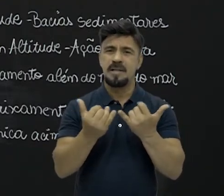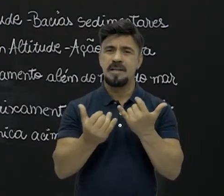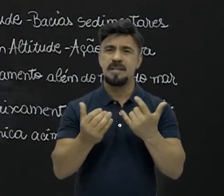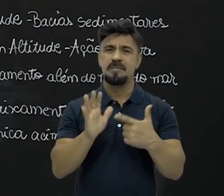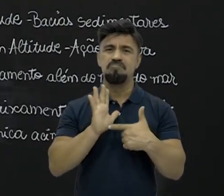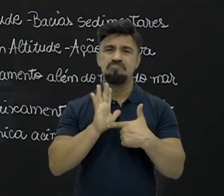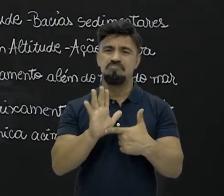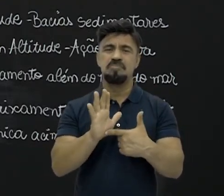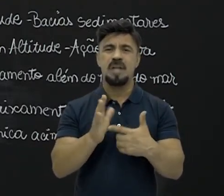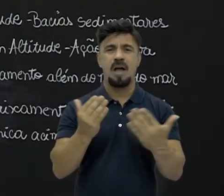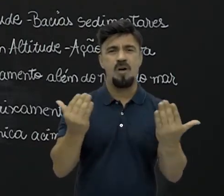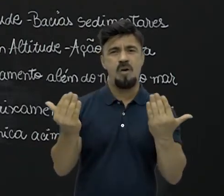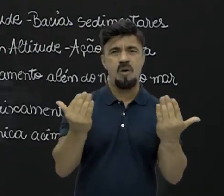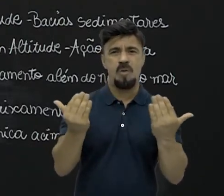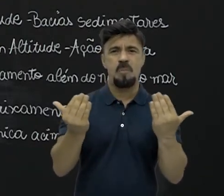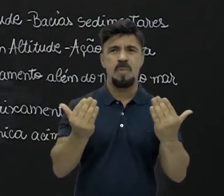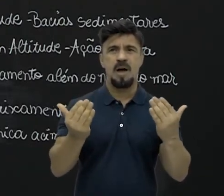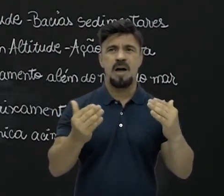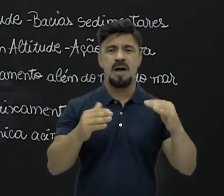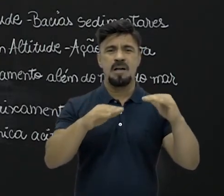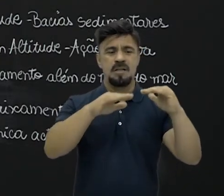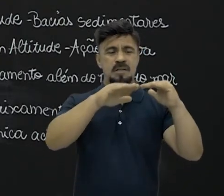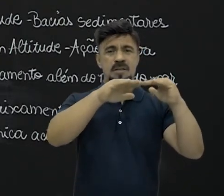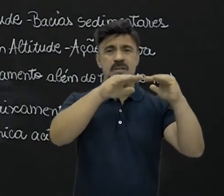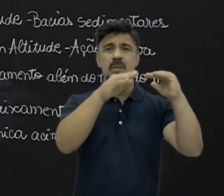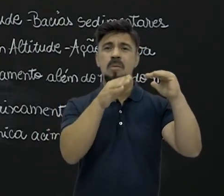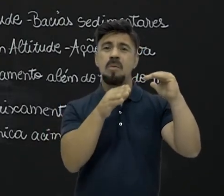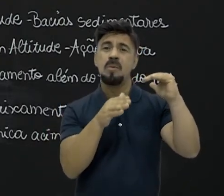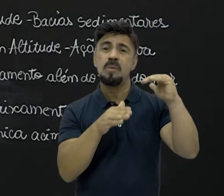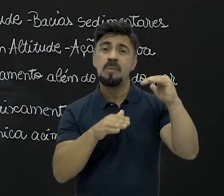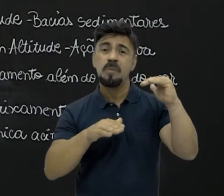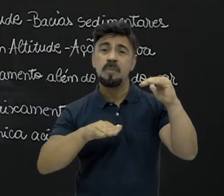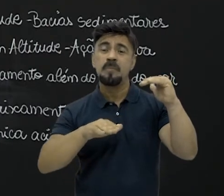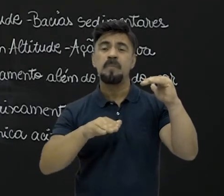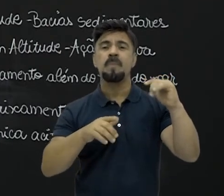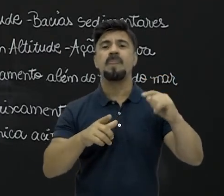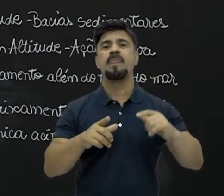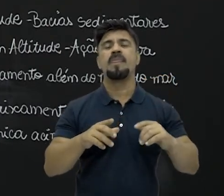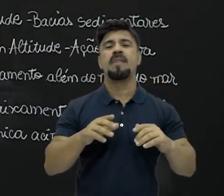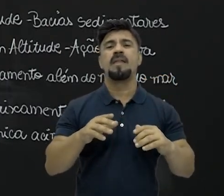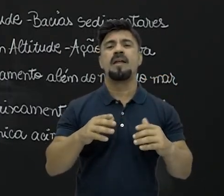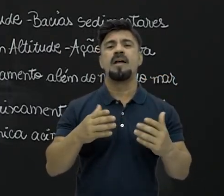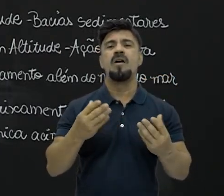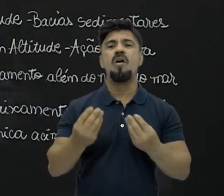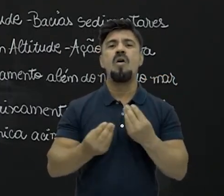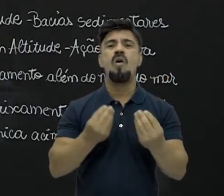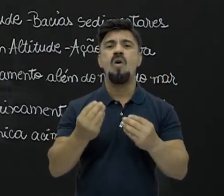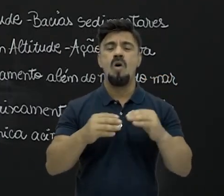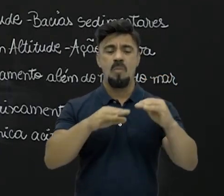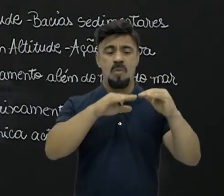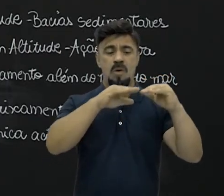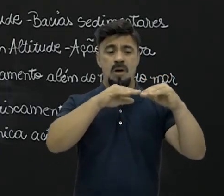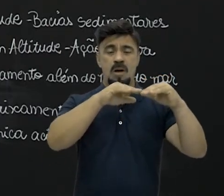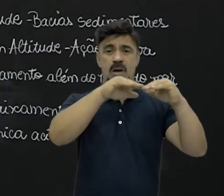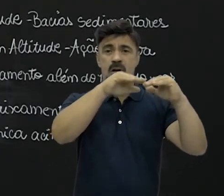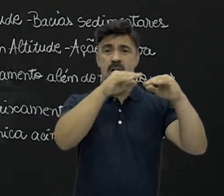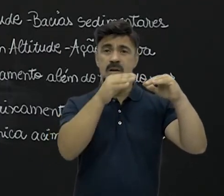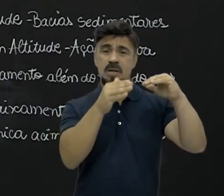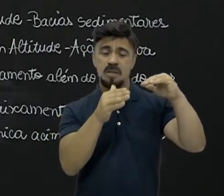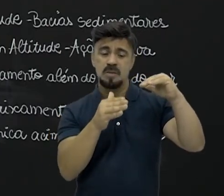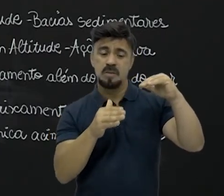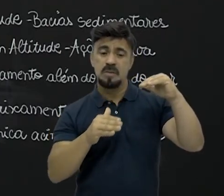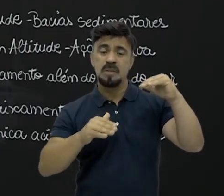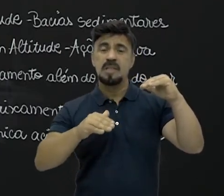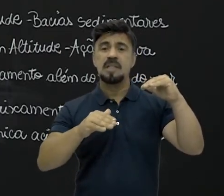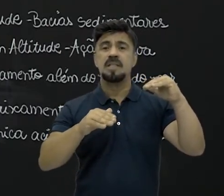é uma parte onde vai ficar mais rebaixado. Dependendo de como é esse rebaixamento, a gente vai ter um nome.